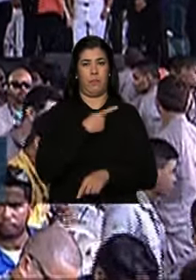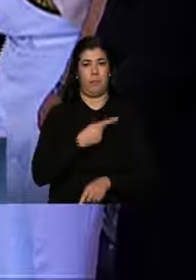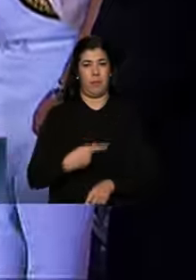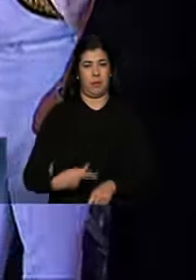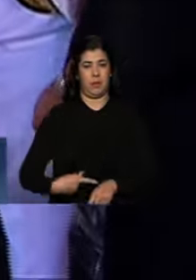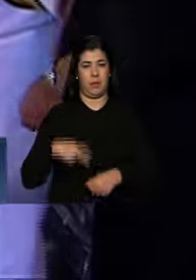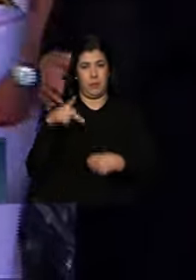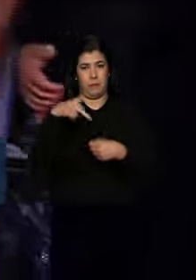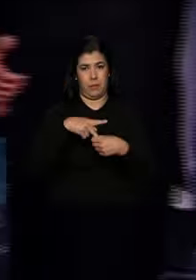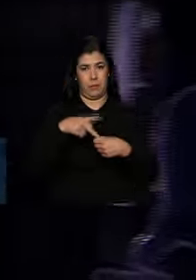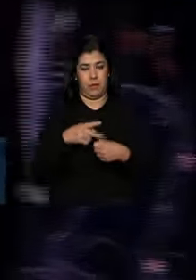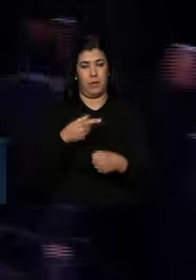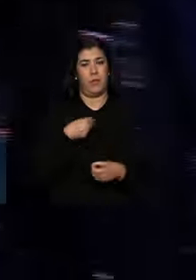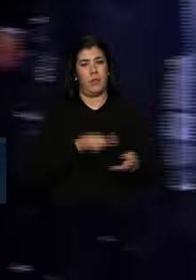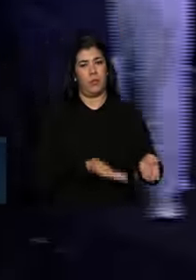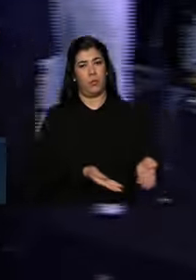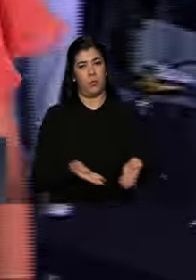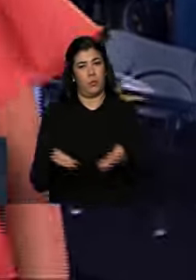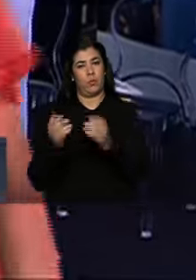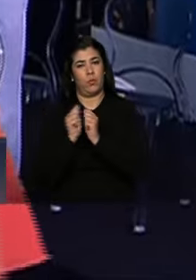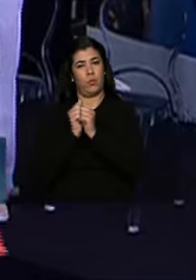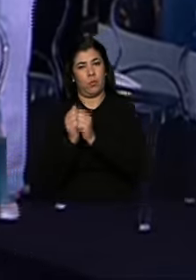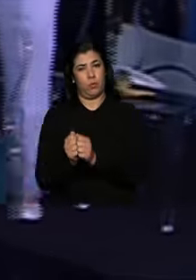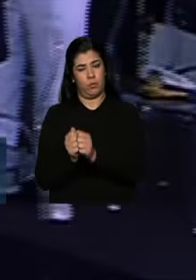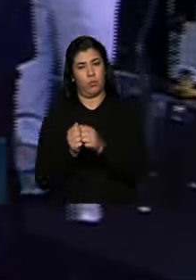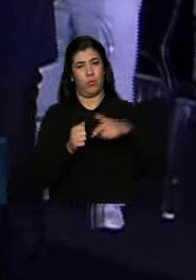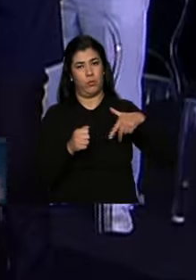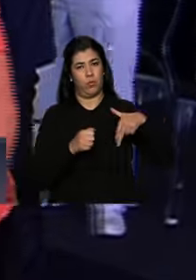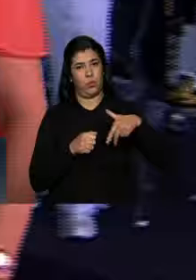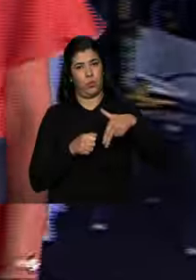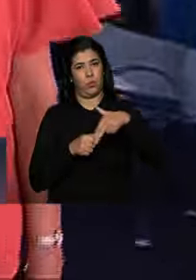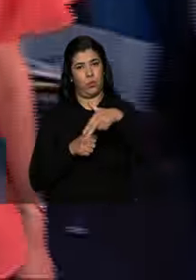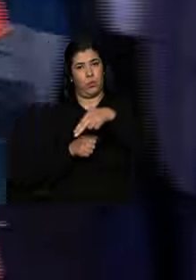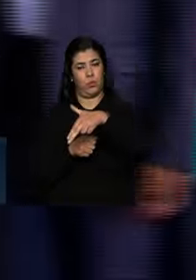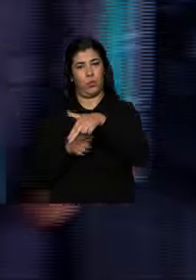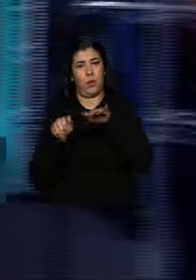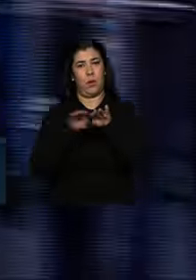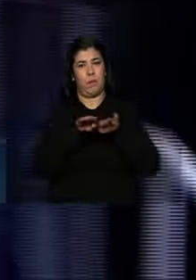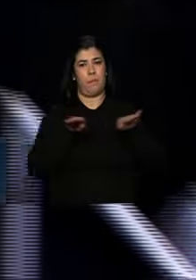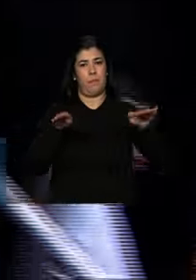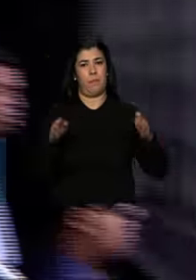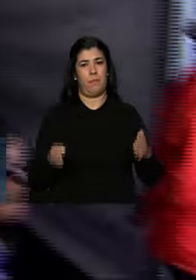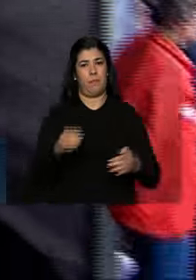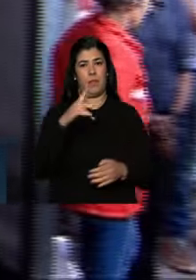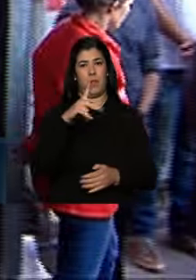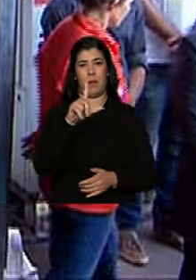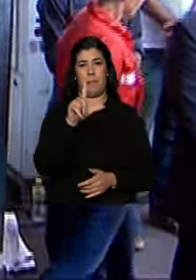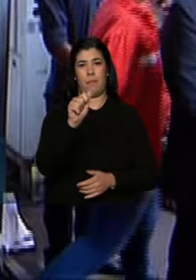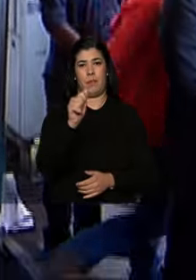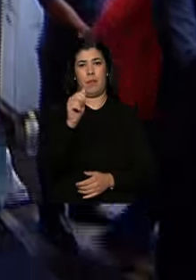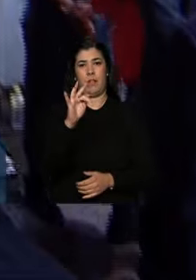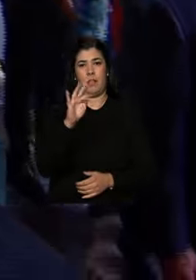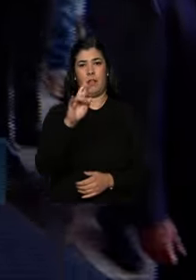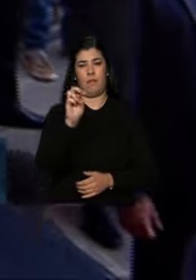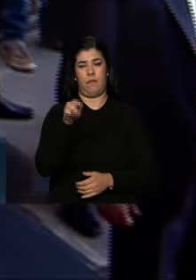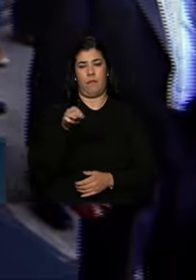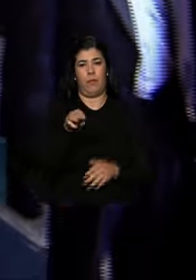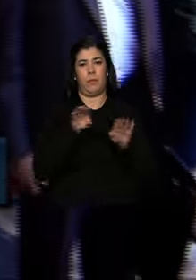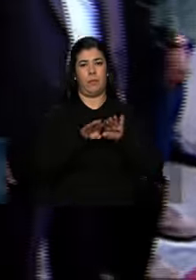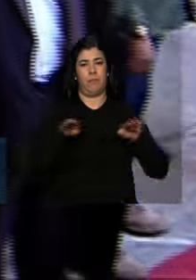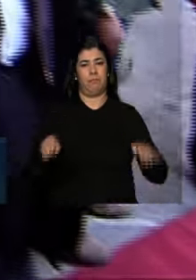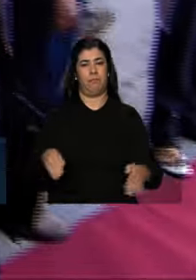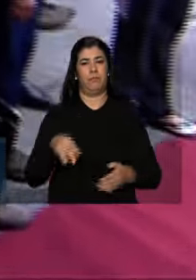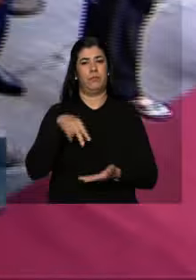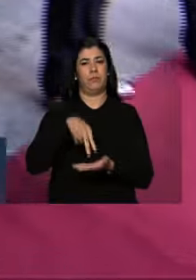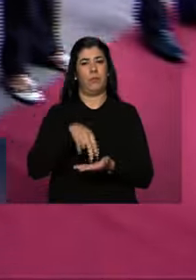e o Presidente da Transpetro a deixarem o palco em direção à plataforma de entrega para juntos participarem